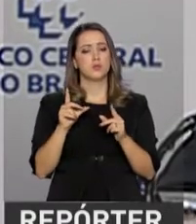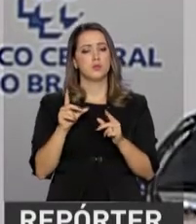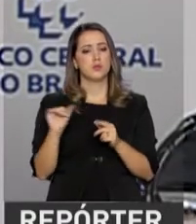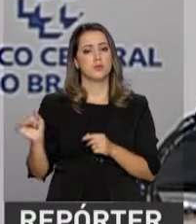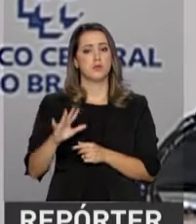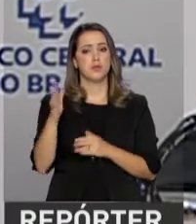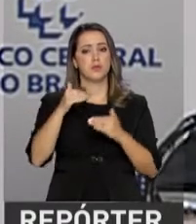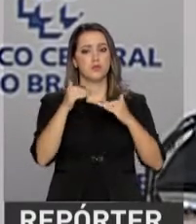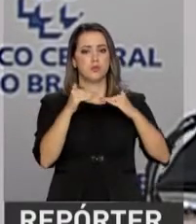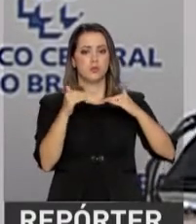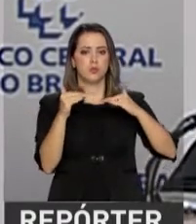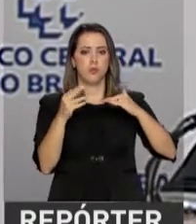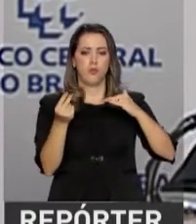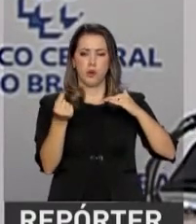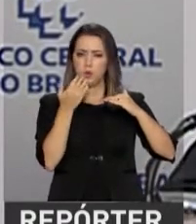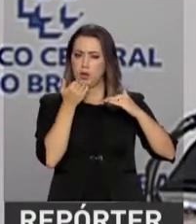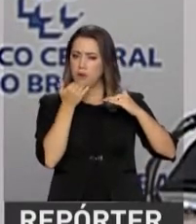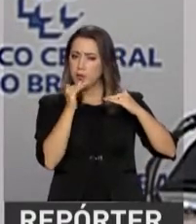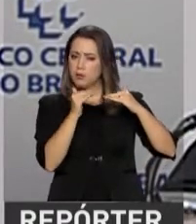uma deflação de